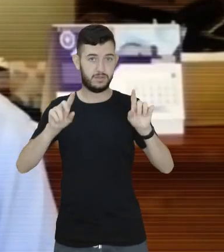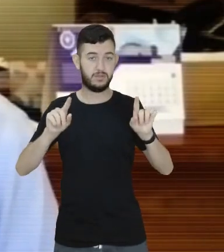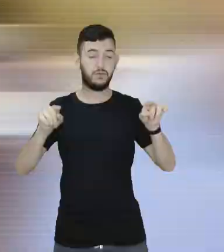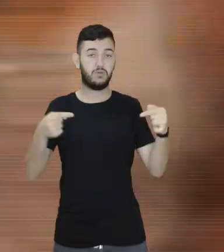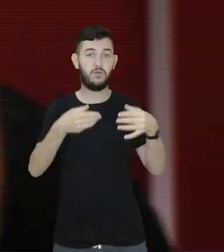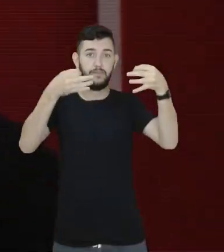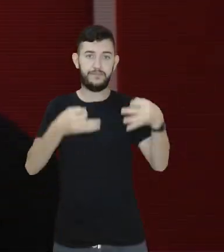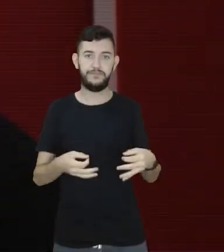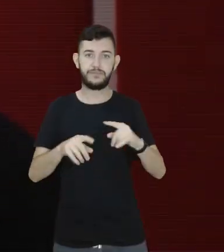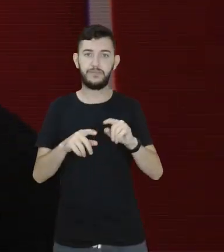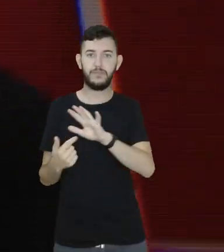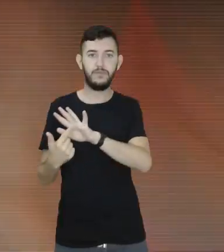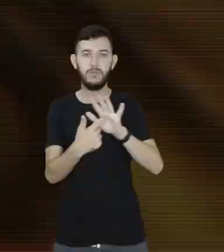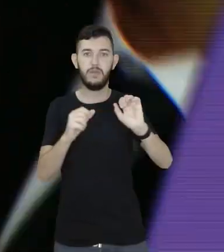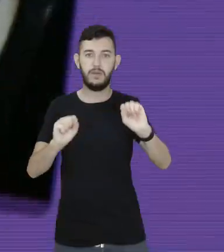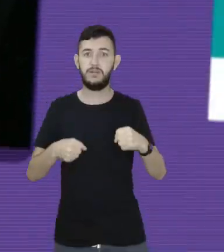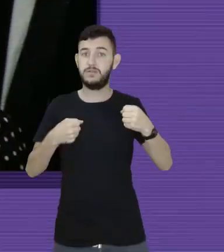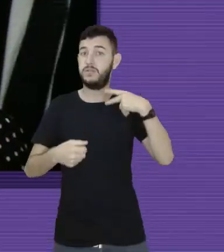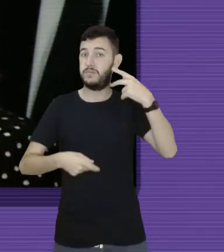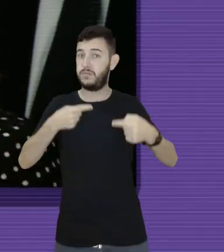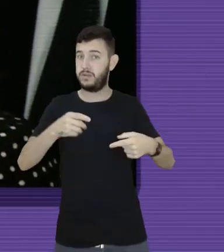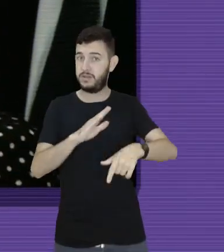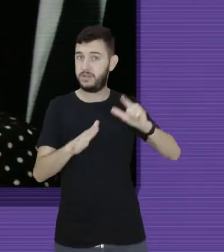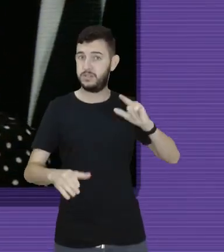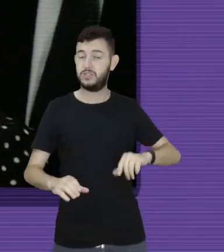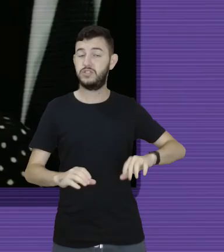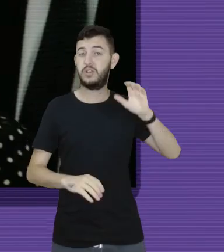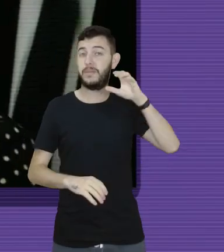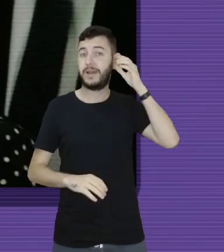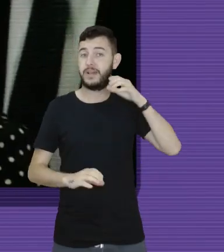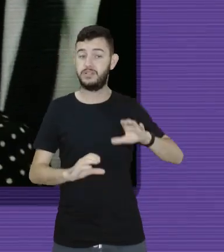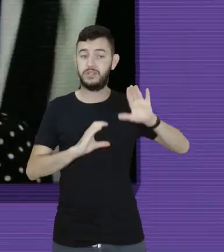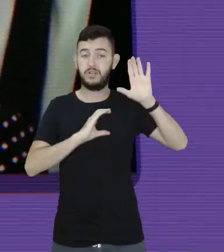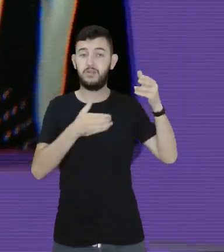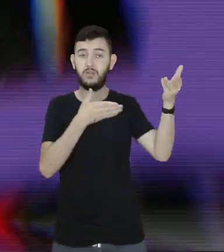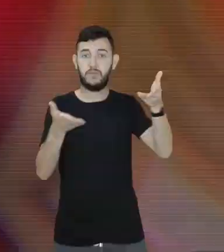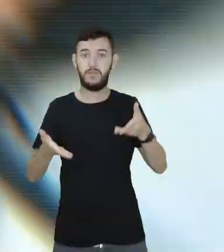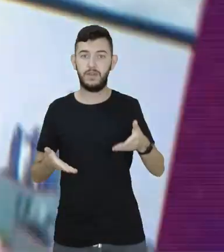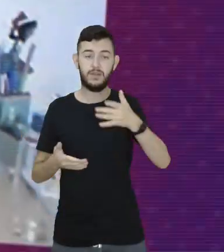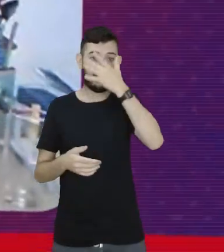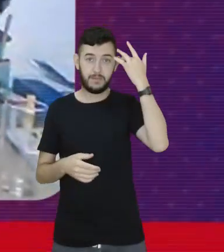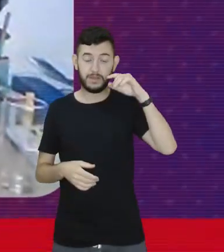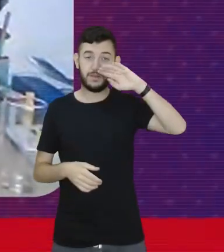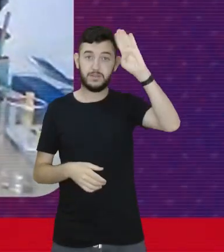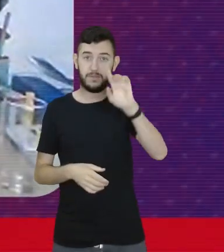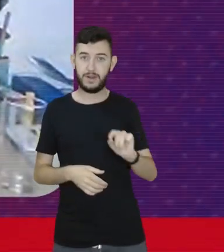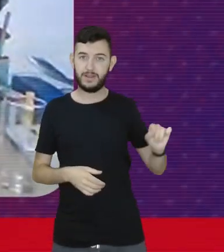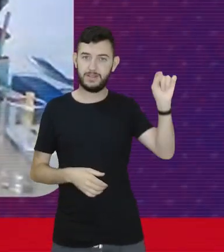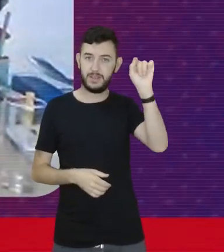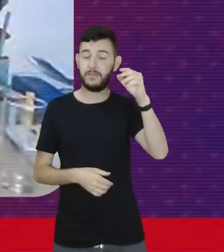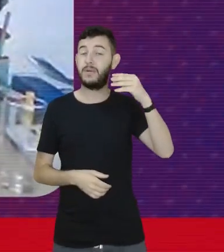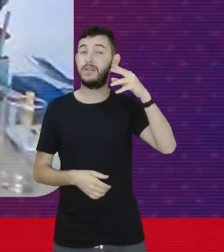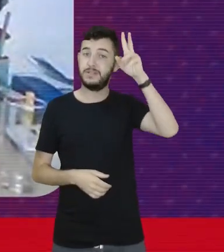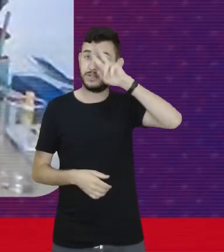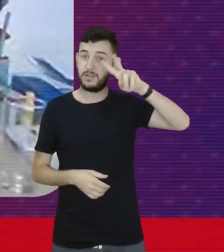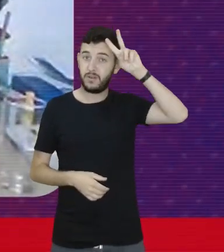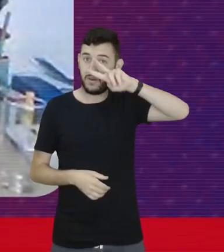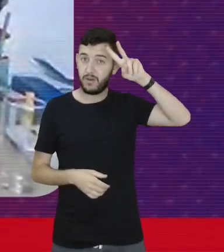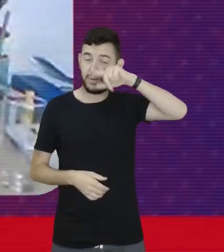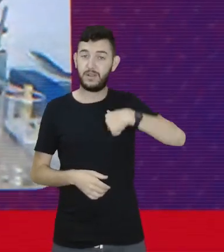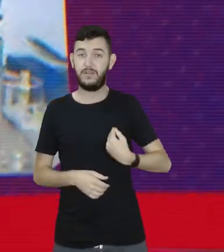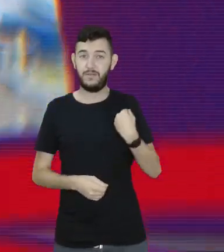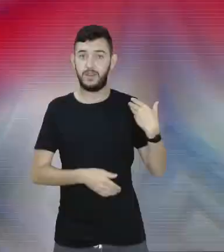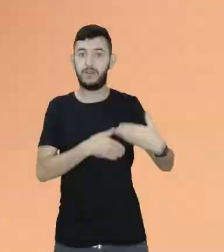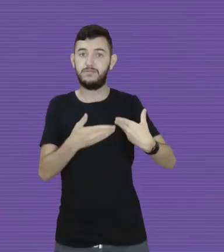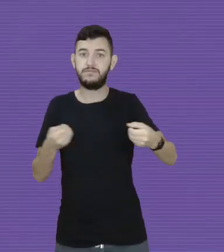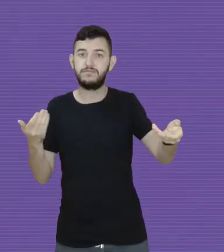começa muito antes de se pensar em uma candidatura, convidamos companheiras de todos os cantos do país para compartilhar suas histórias e trajetórias com a